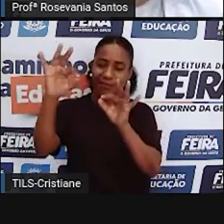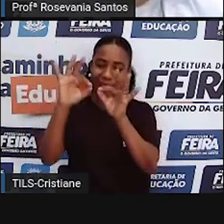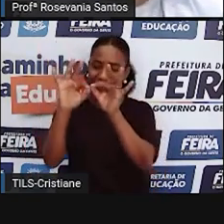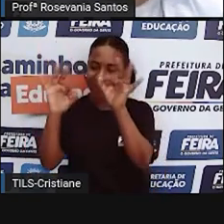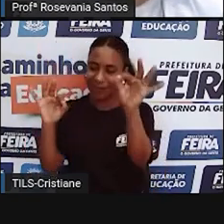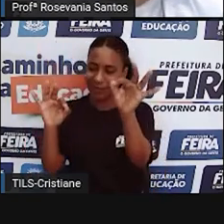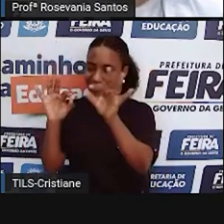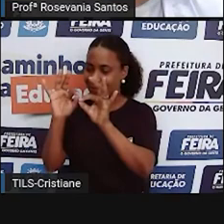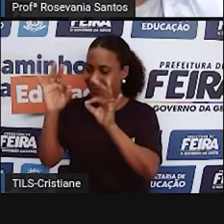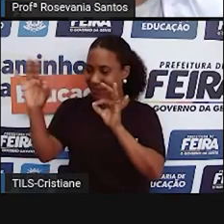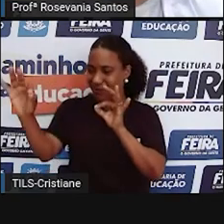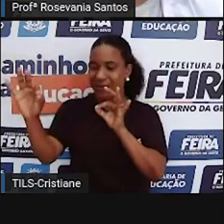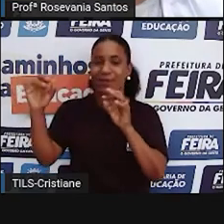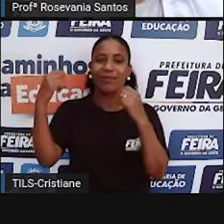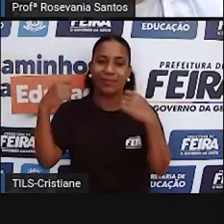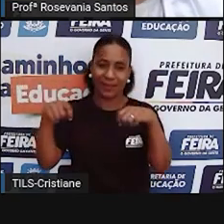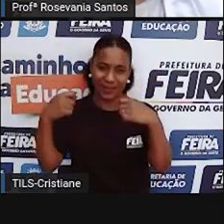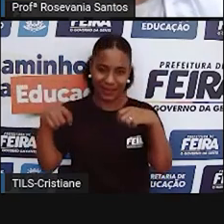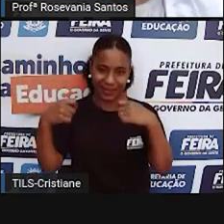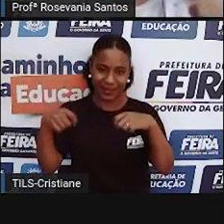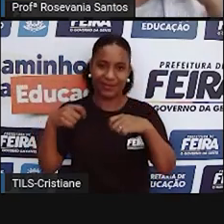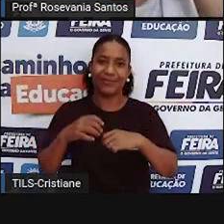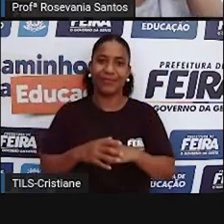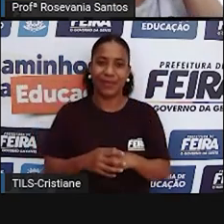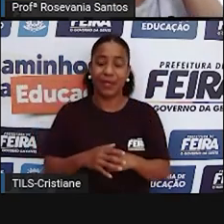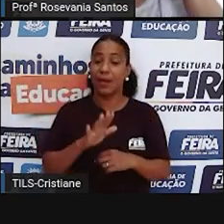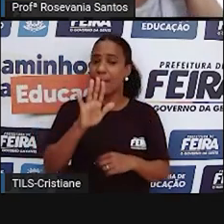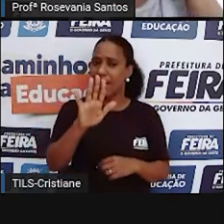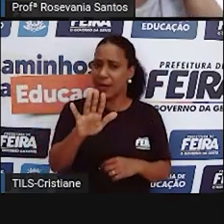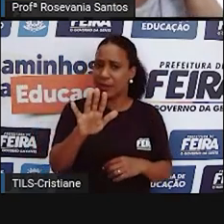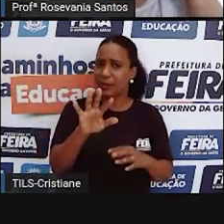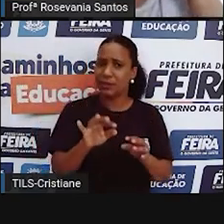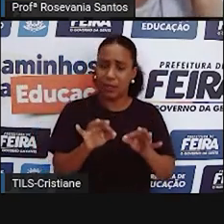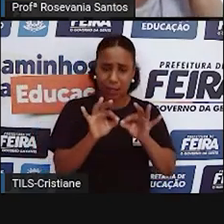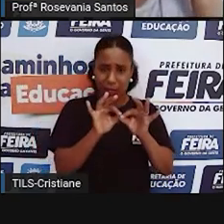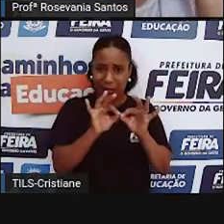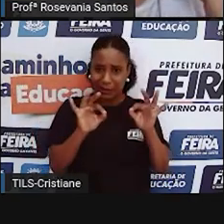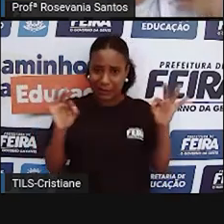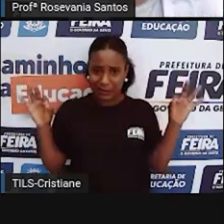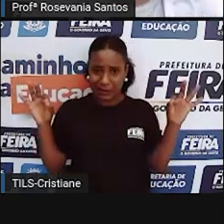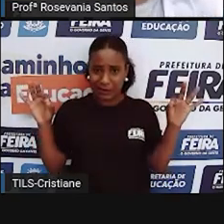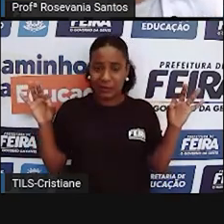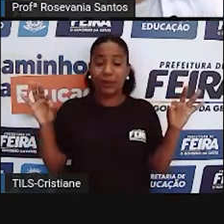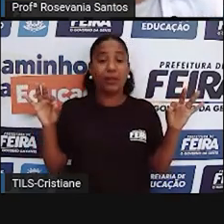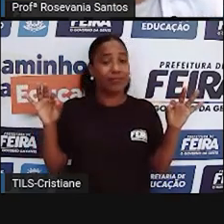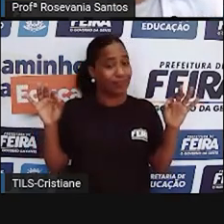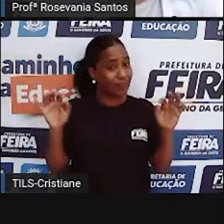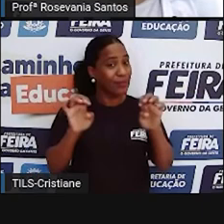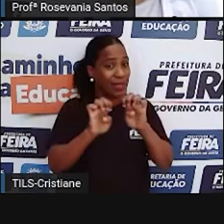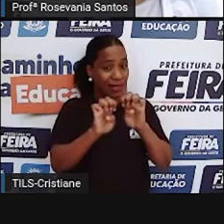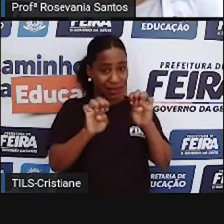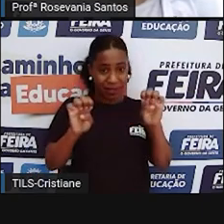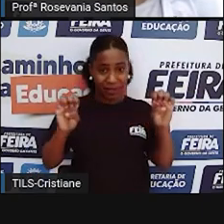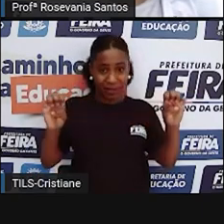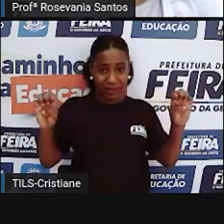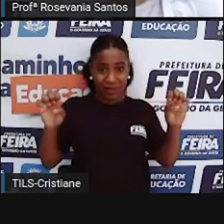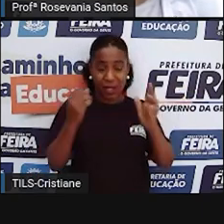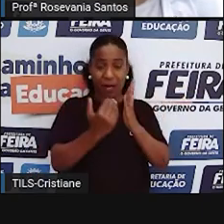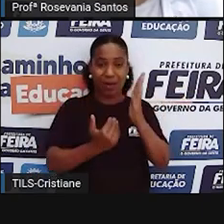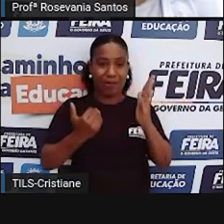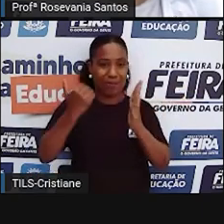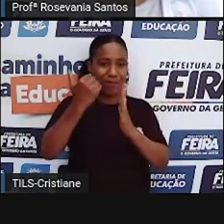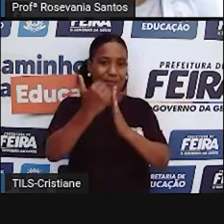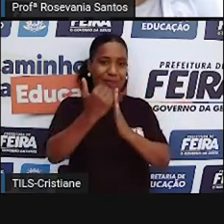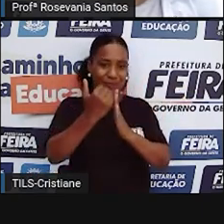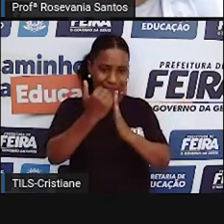que a escala, né, muda um pouco. Que quanto menor a escala, maior a quantidade de detalhes. E aí eu vou ter aqui, ó, a disposição